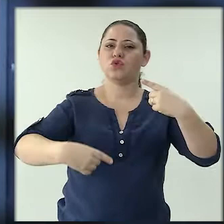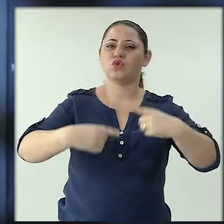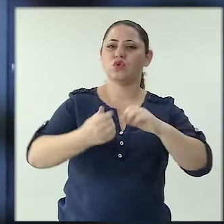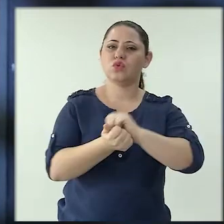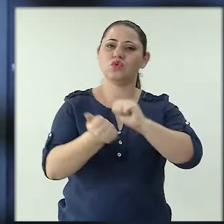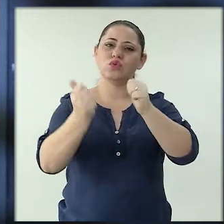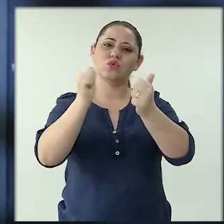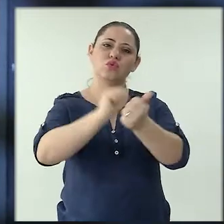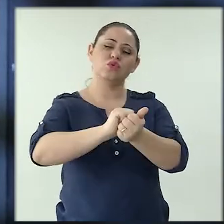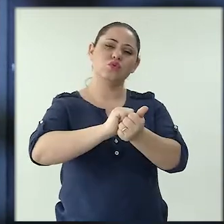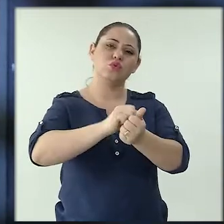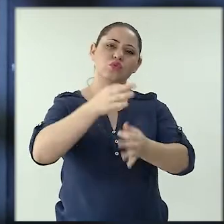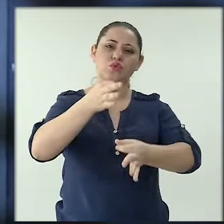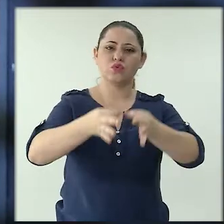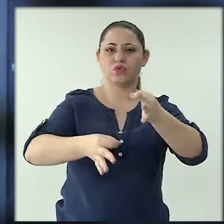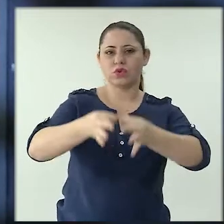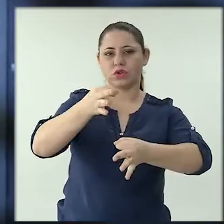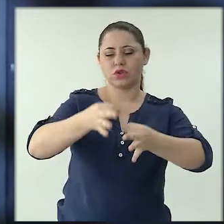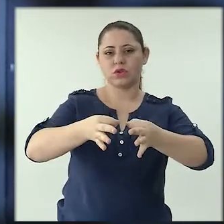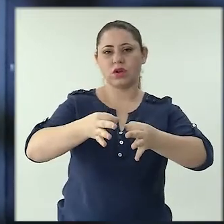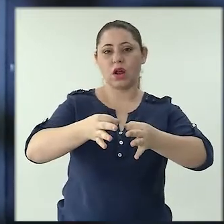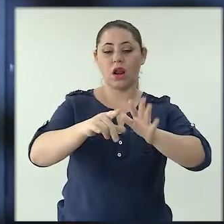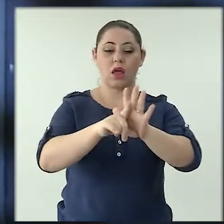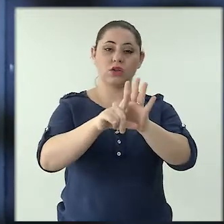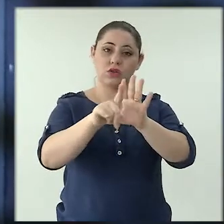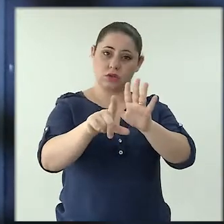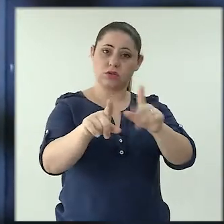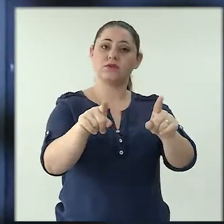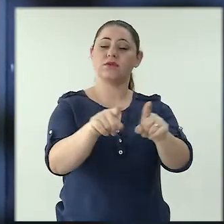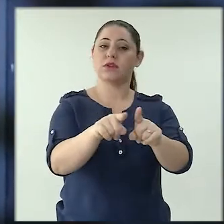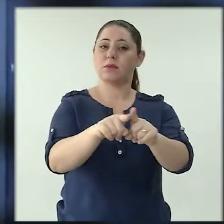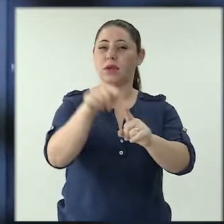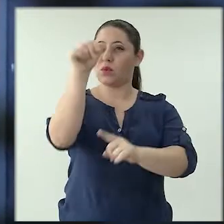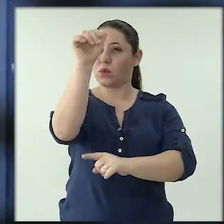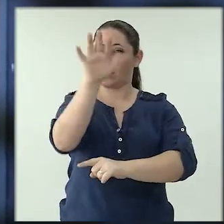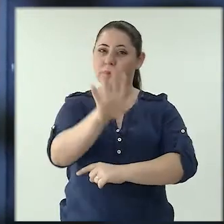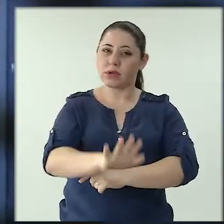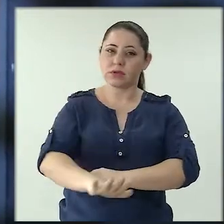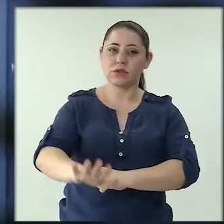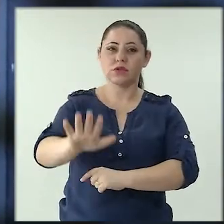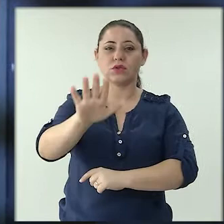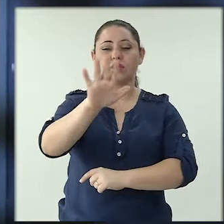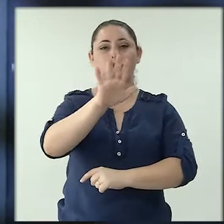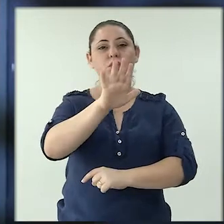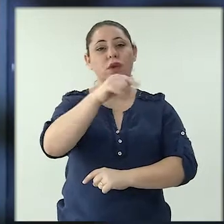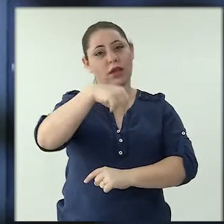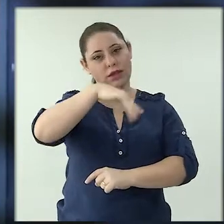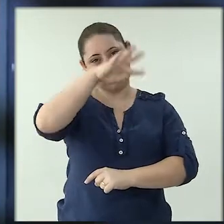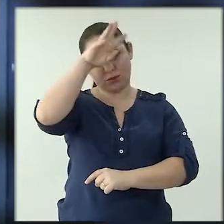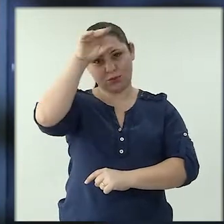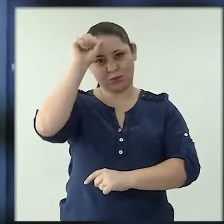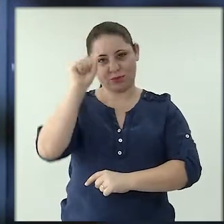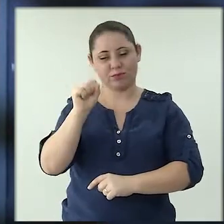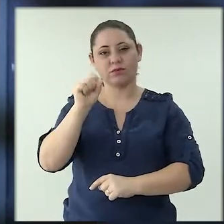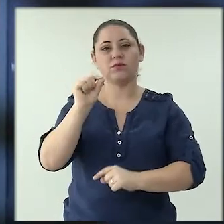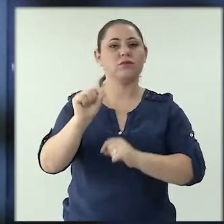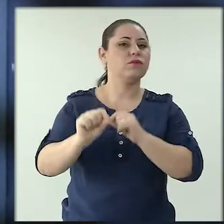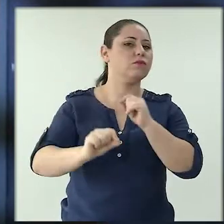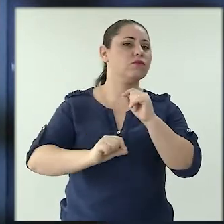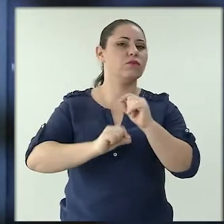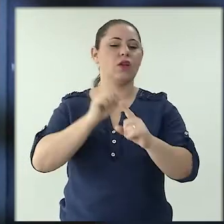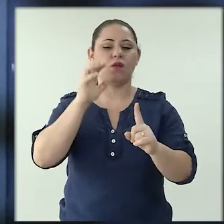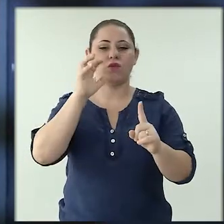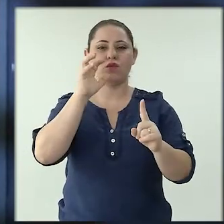as atualizações jurídicas, as atualizações legislativas do Brasil e do Mato Grosso do Sul